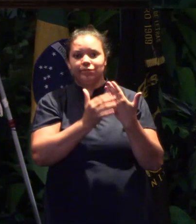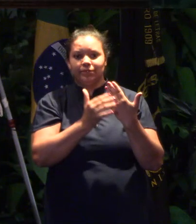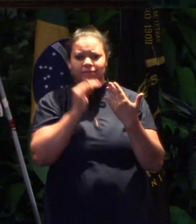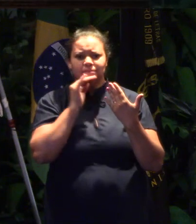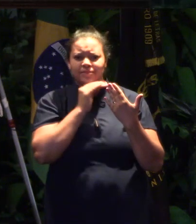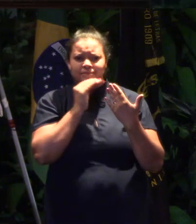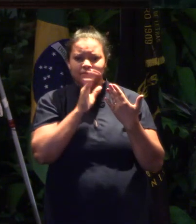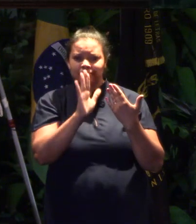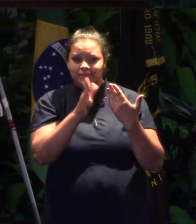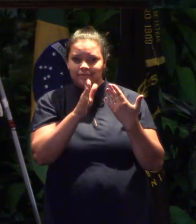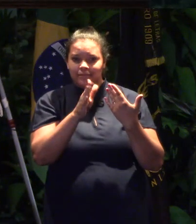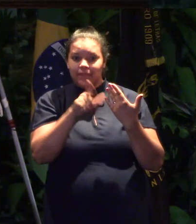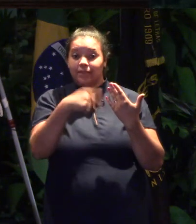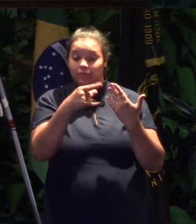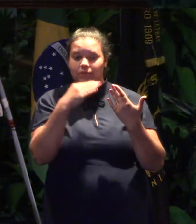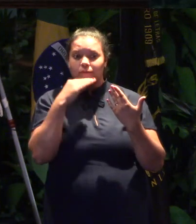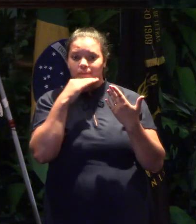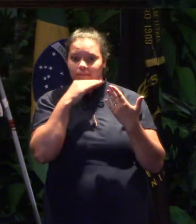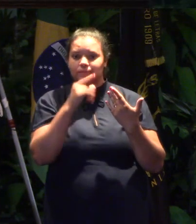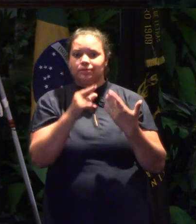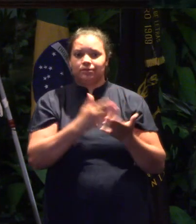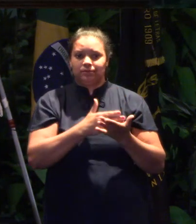Vocês já repararam? Pois comecem a reparar.